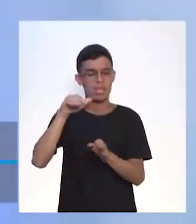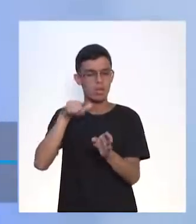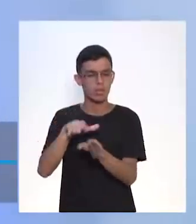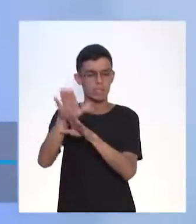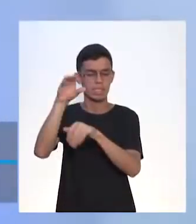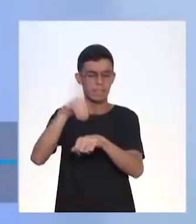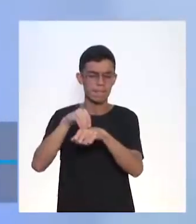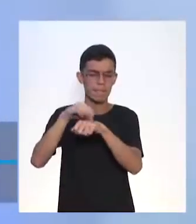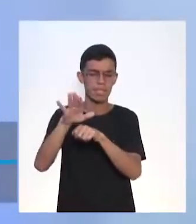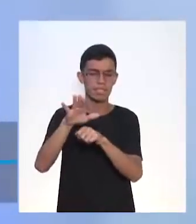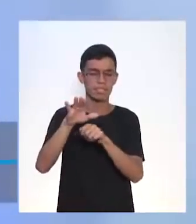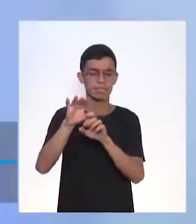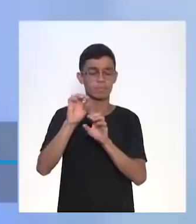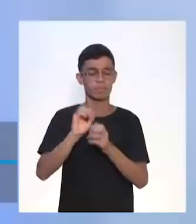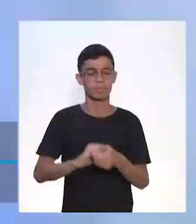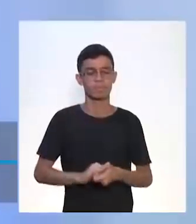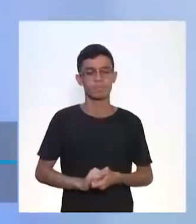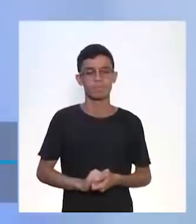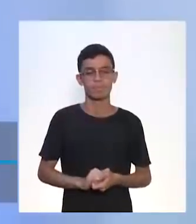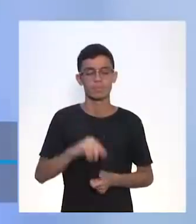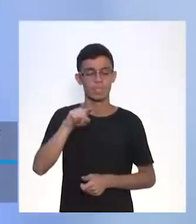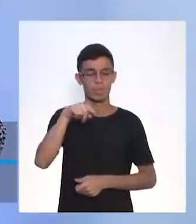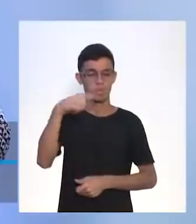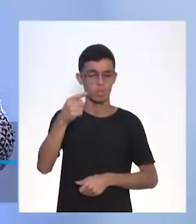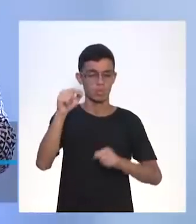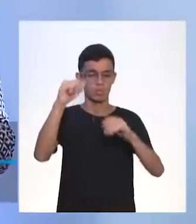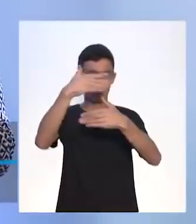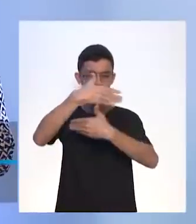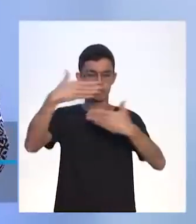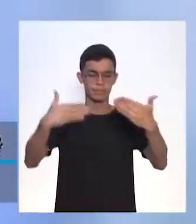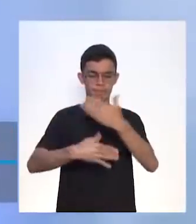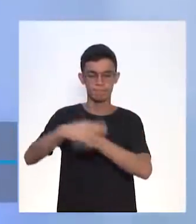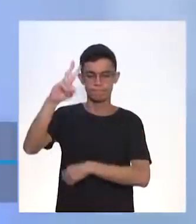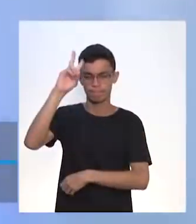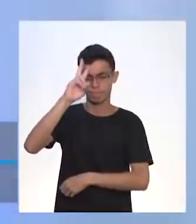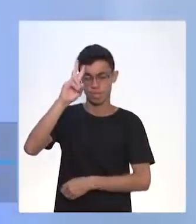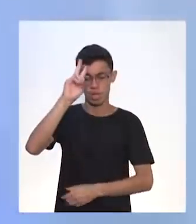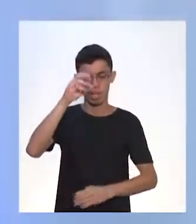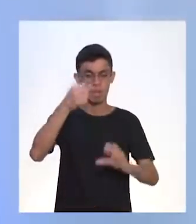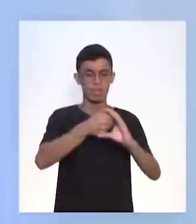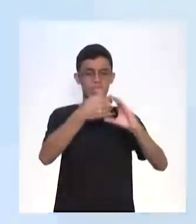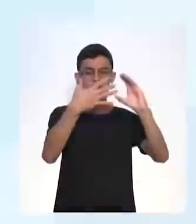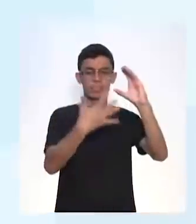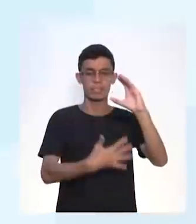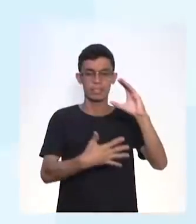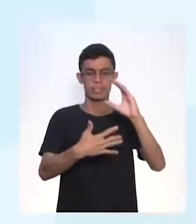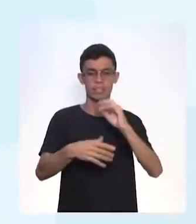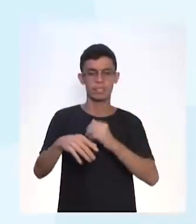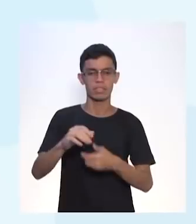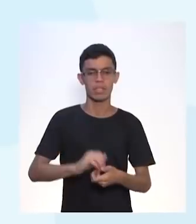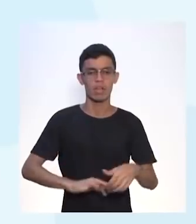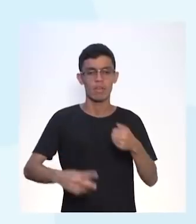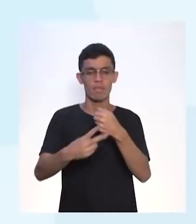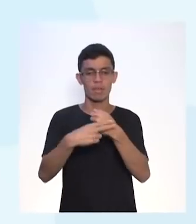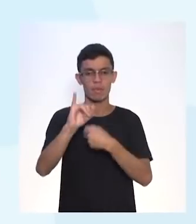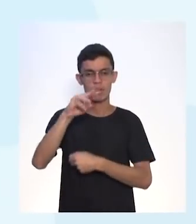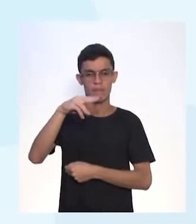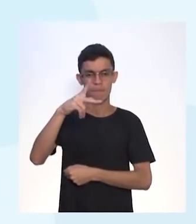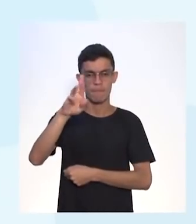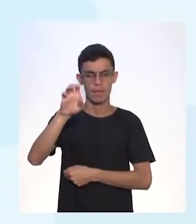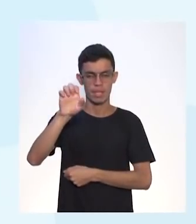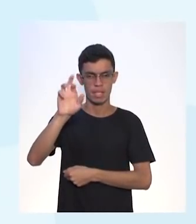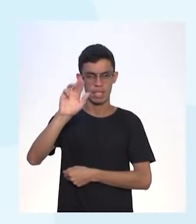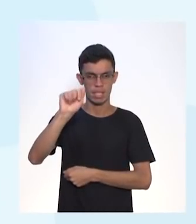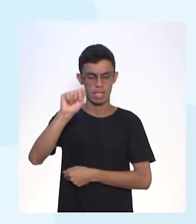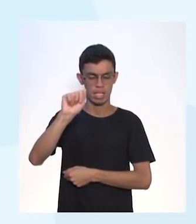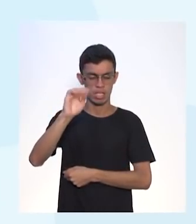ok? Então, vamos para o próximo agora. Relembrando, então, as características. Predomínio de verbos no modo imperativo,